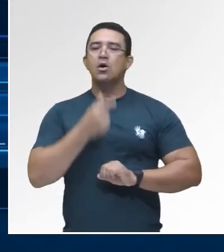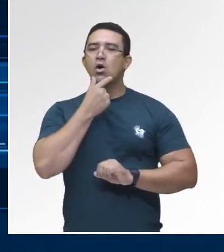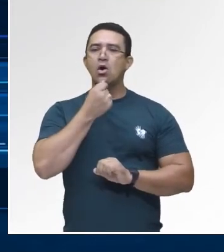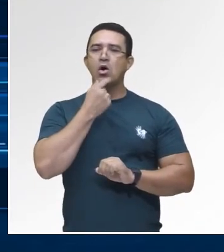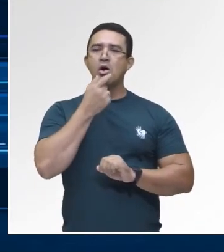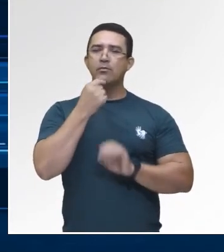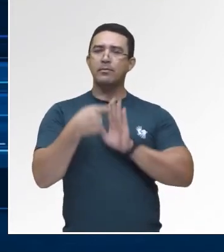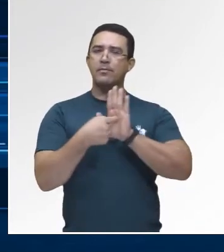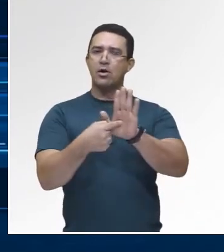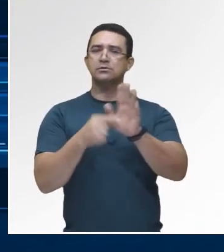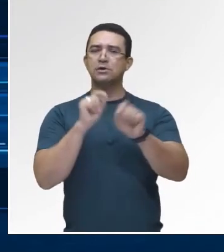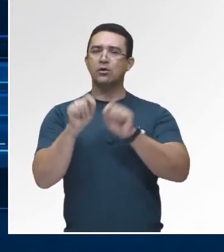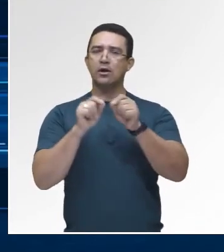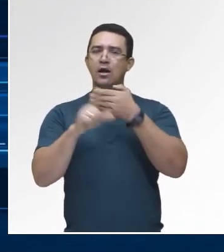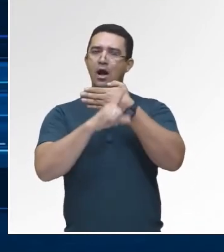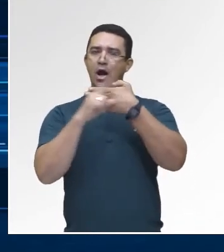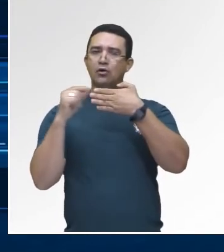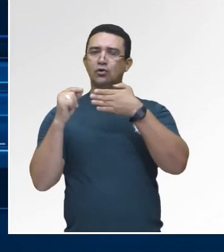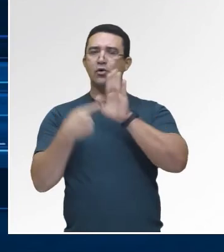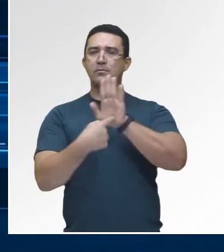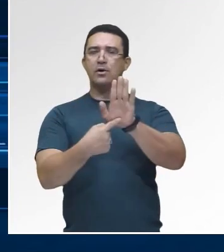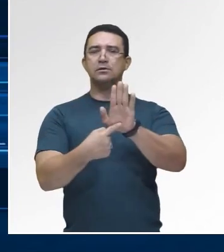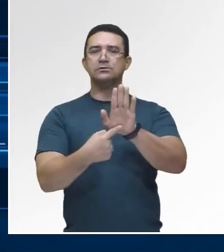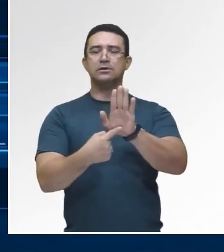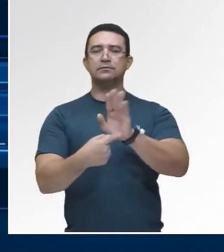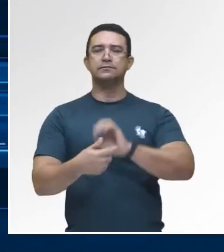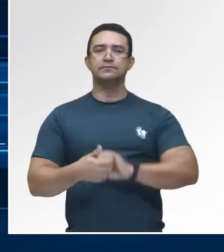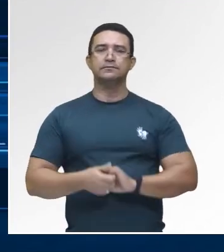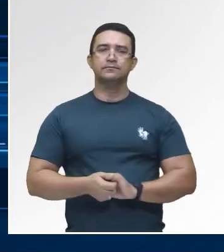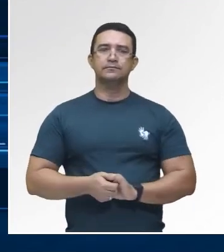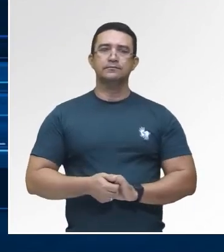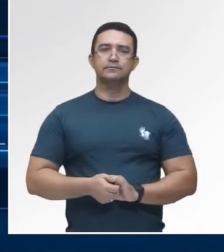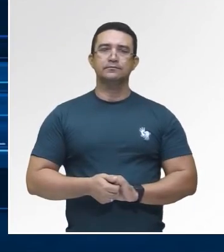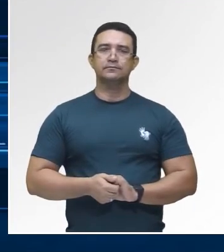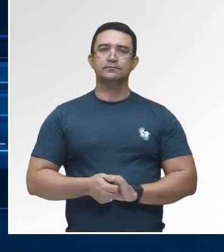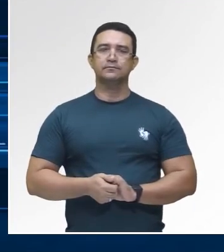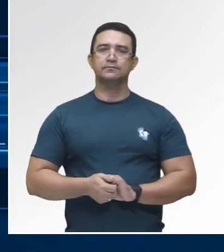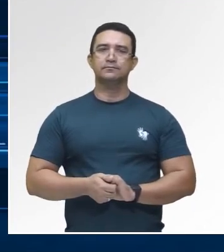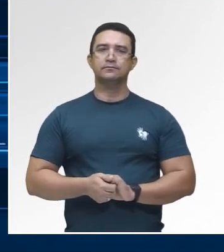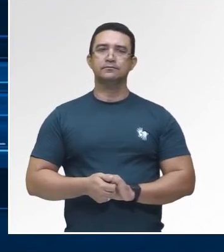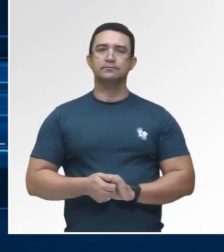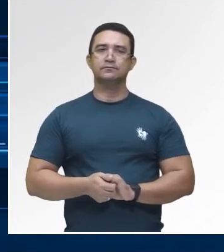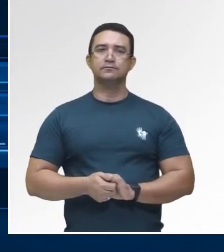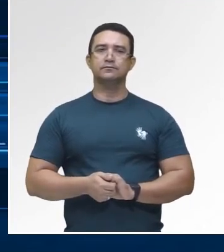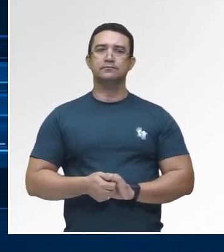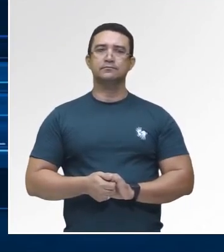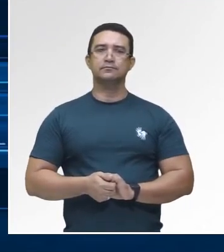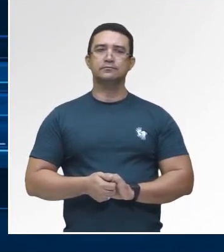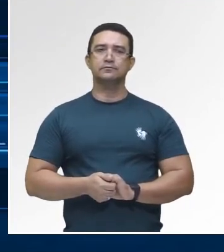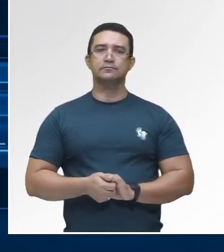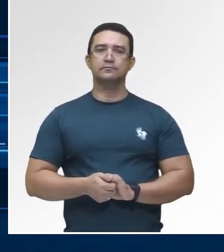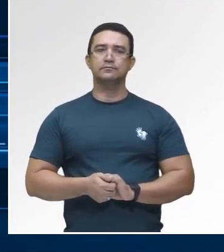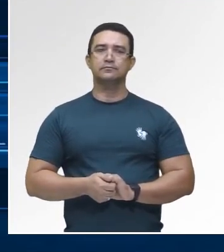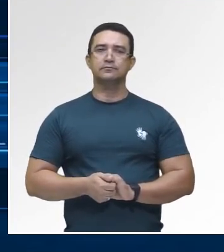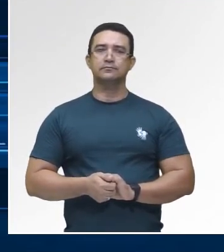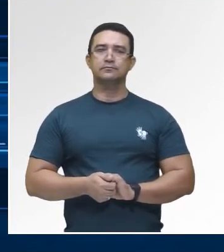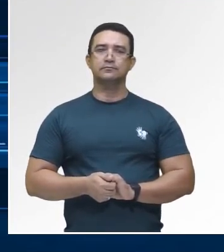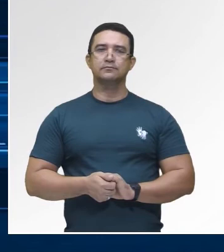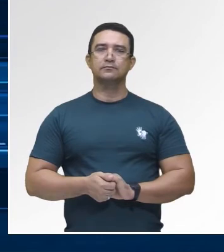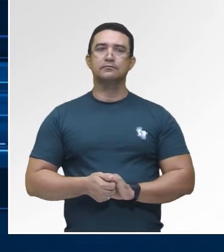trazer, deixa eu ver se eu consigo aqui. Não consigo. Consigo sim, vou voltar aqui e vou conseguir, quer ver?